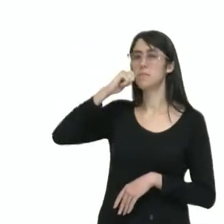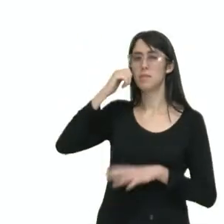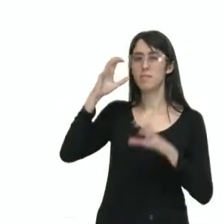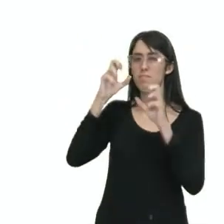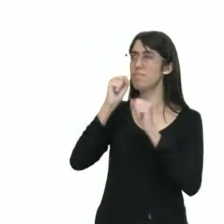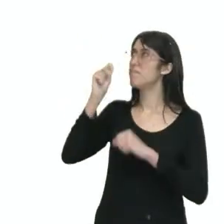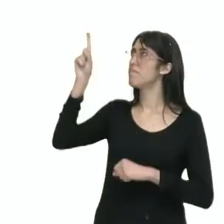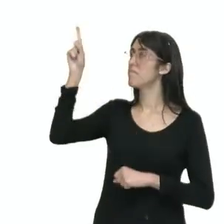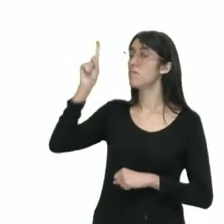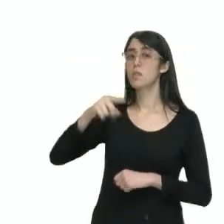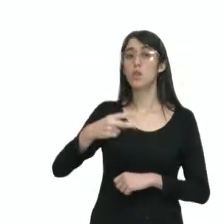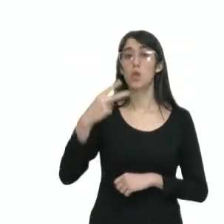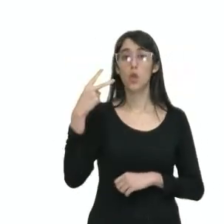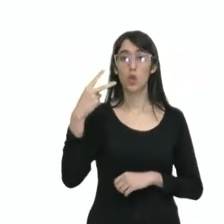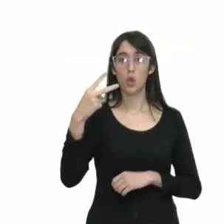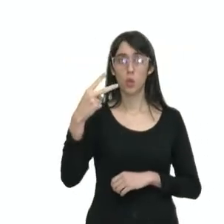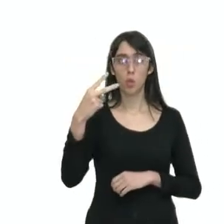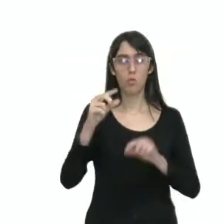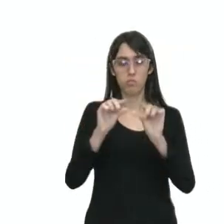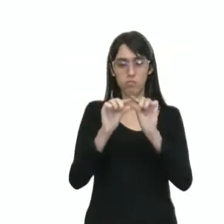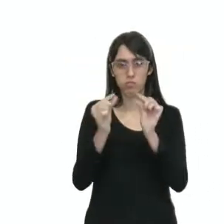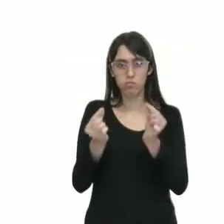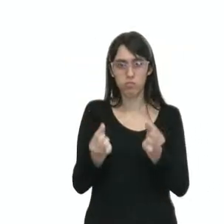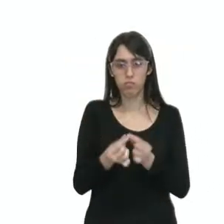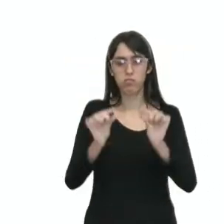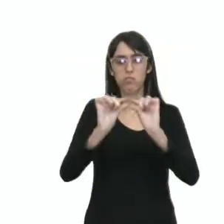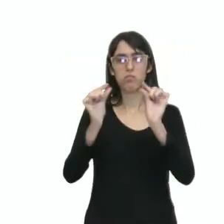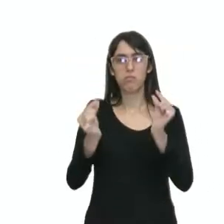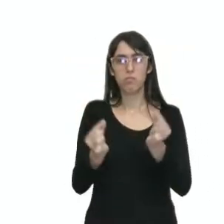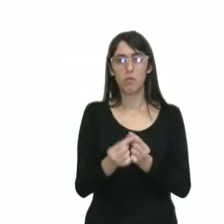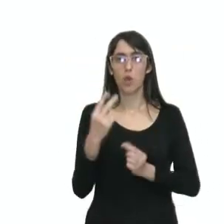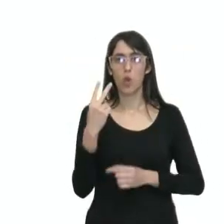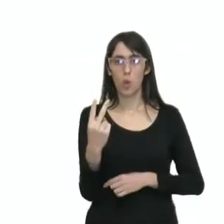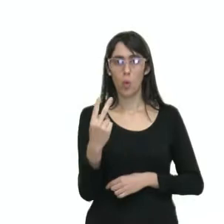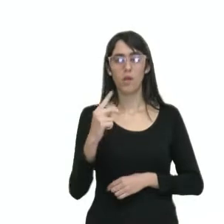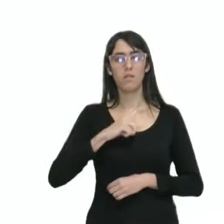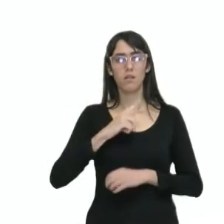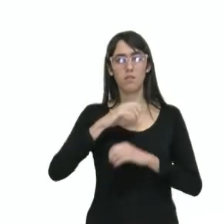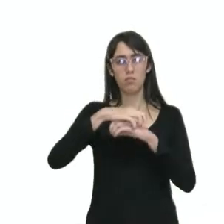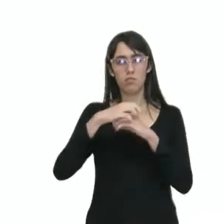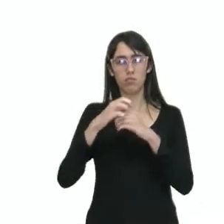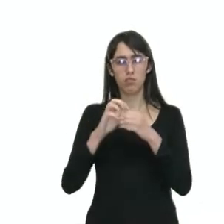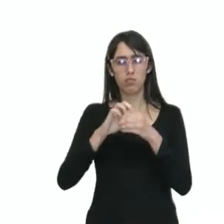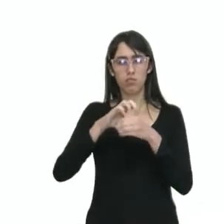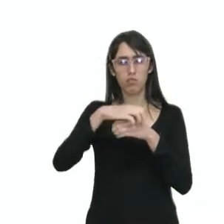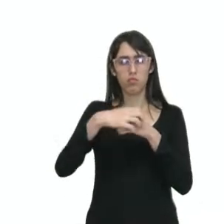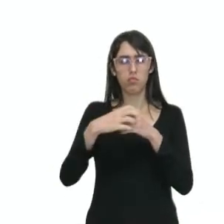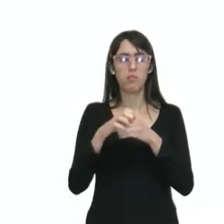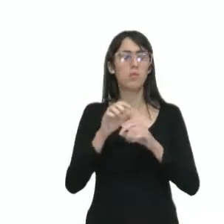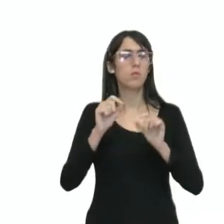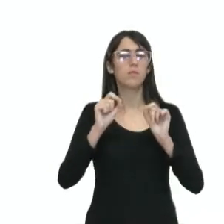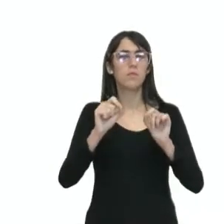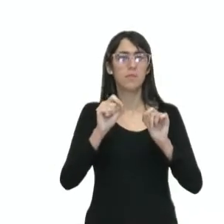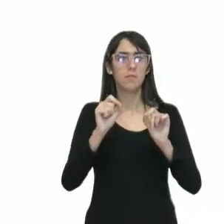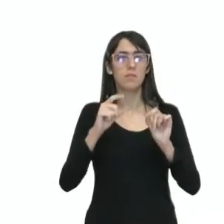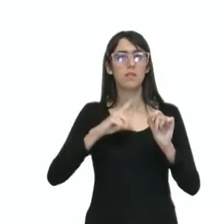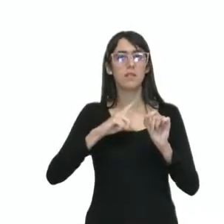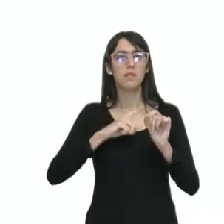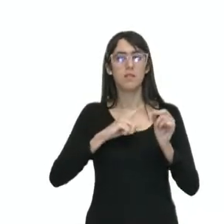dupla membrana cheia de poros, ou seja, furinhos, que permitem a troca